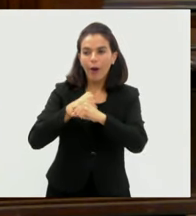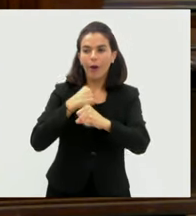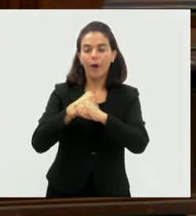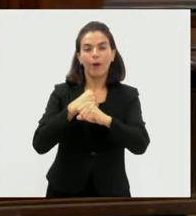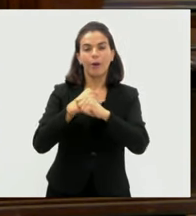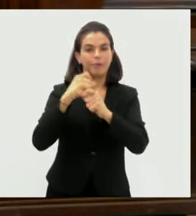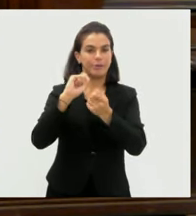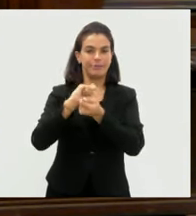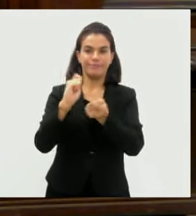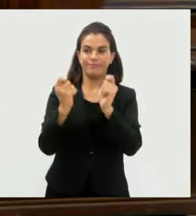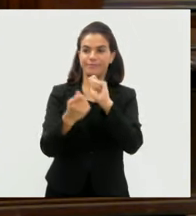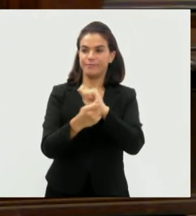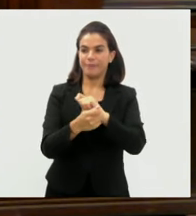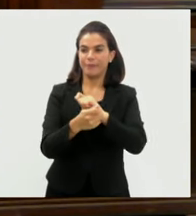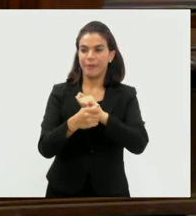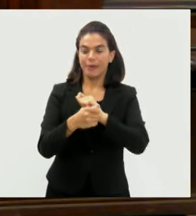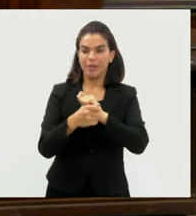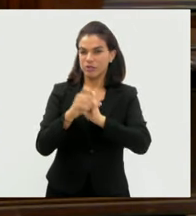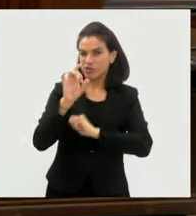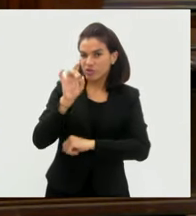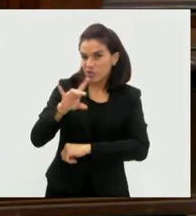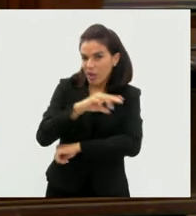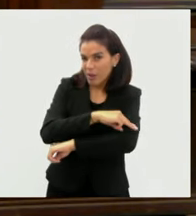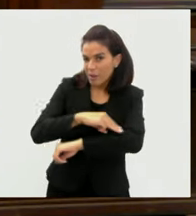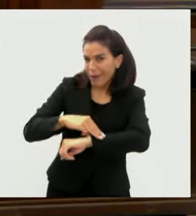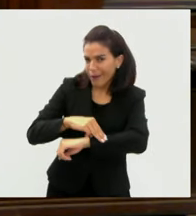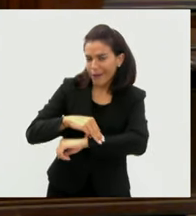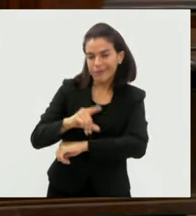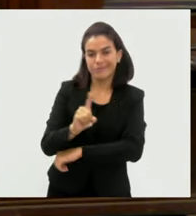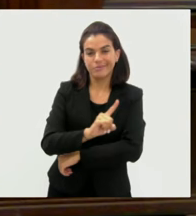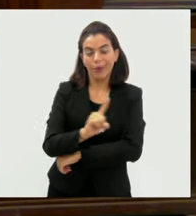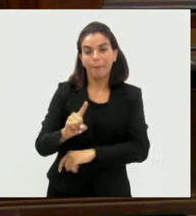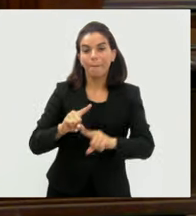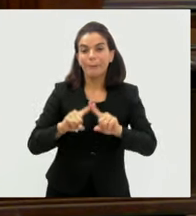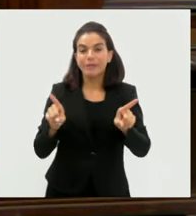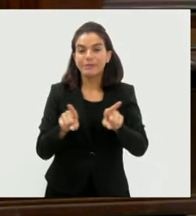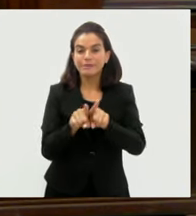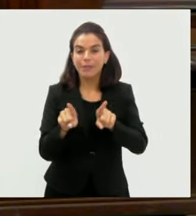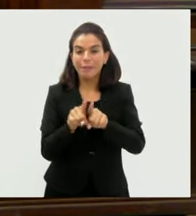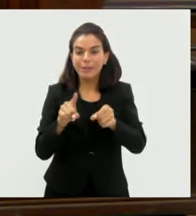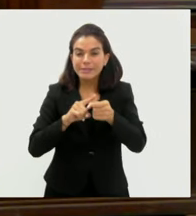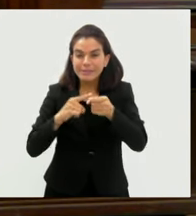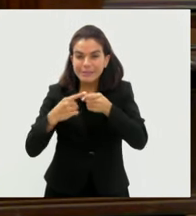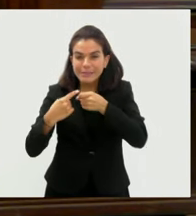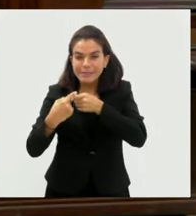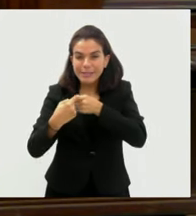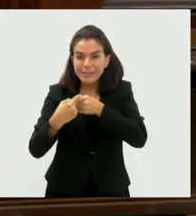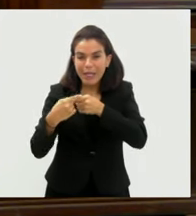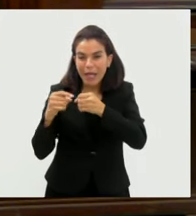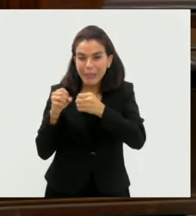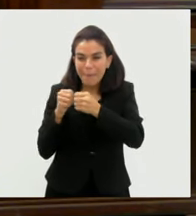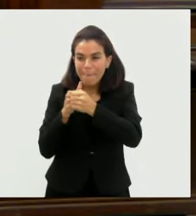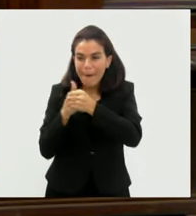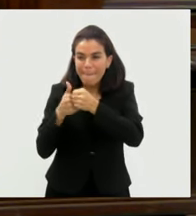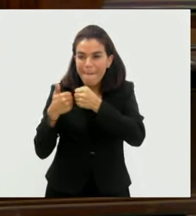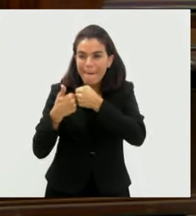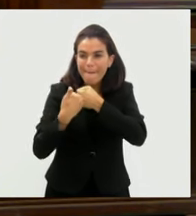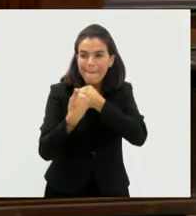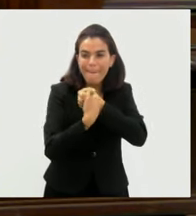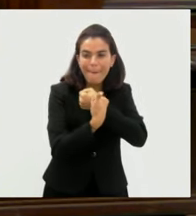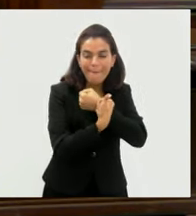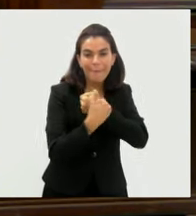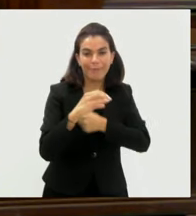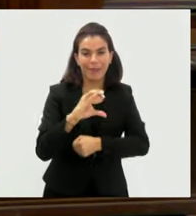que não só Macaé, mas todas as cidades circunvizinhas após a ponte, como